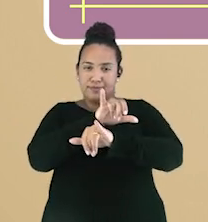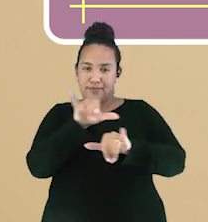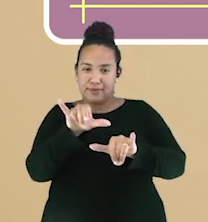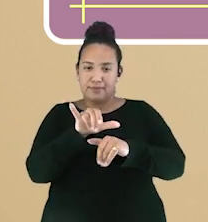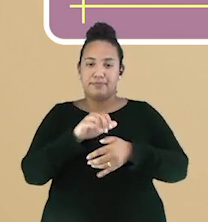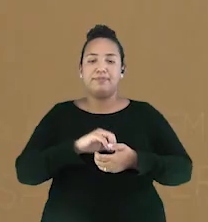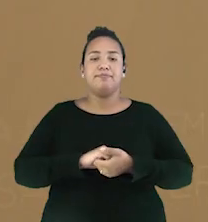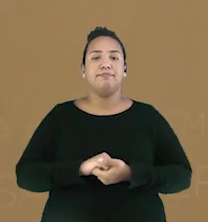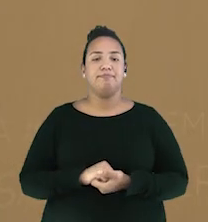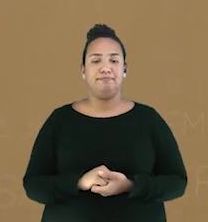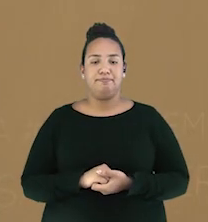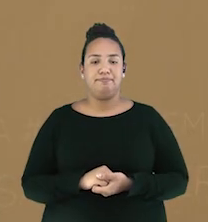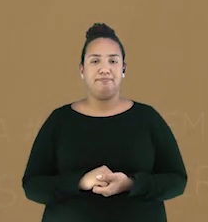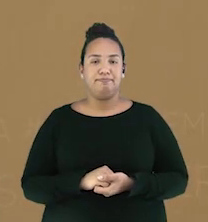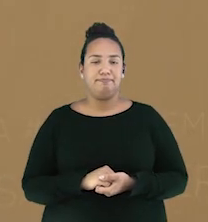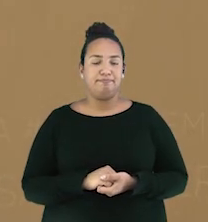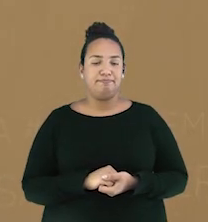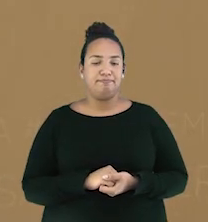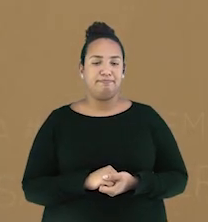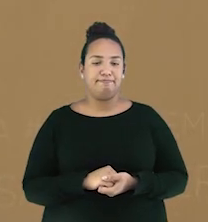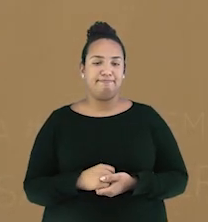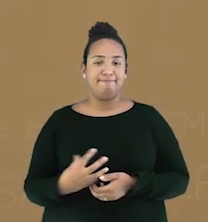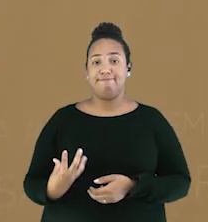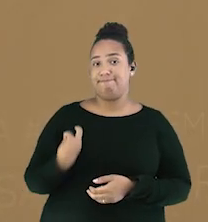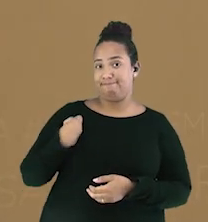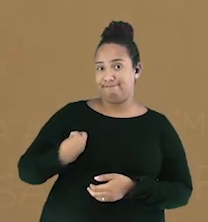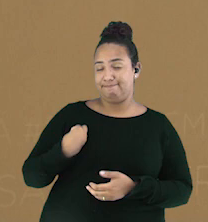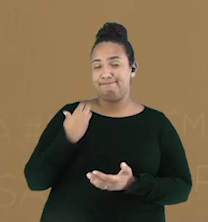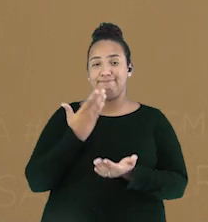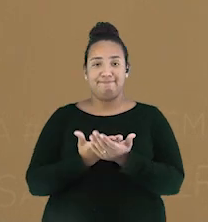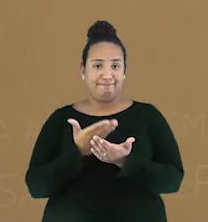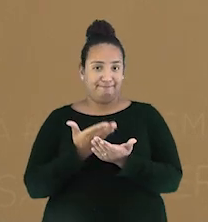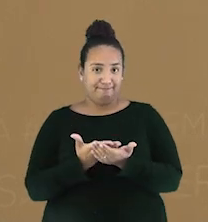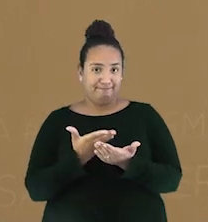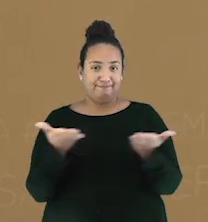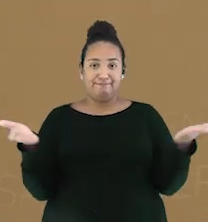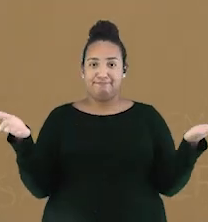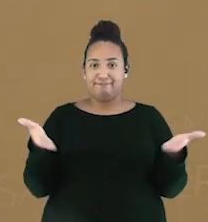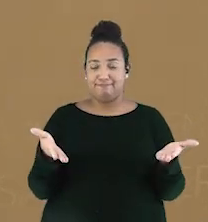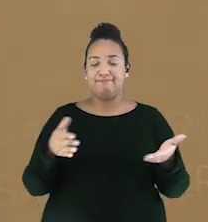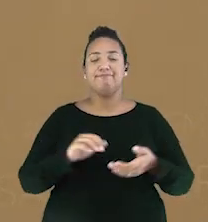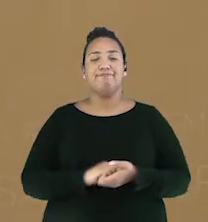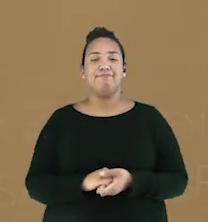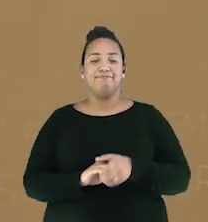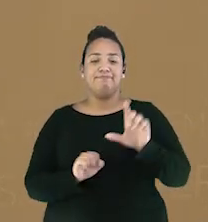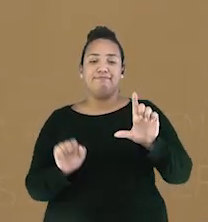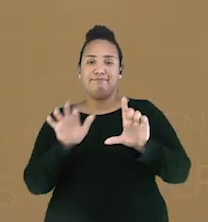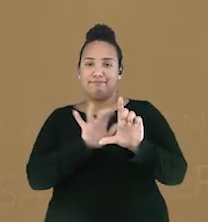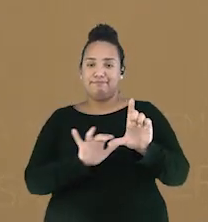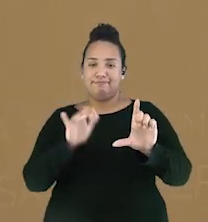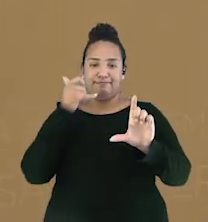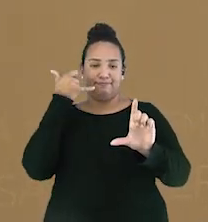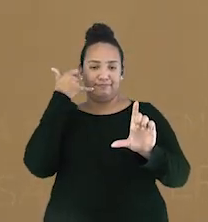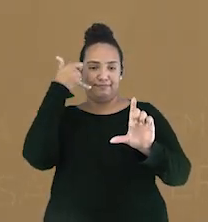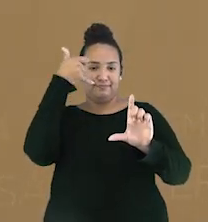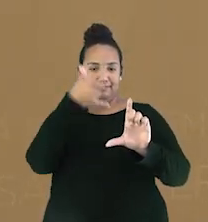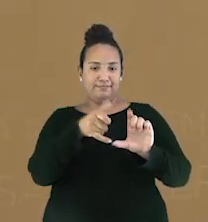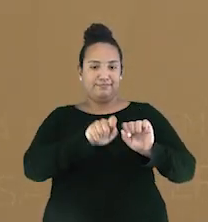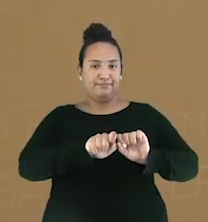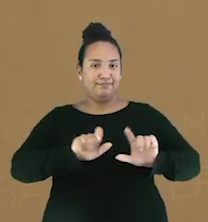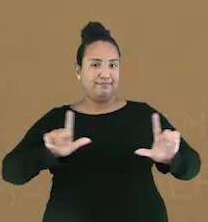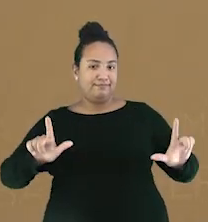crítica. Marque sua presença nessa aula, apontando seu celular para o QR Code que aparece na sua